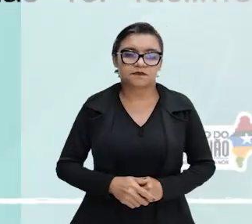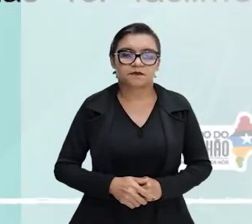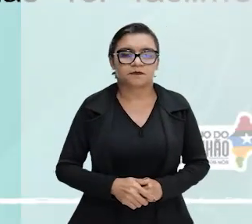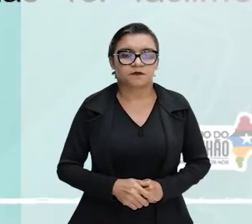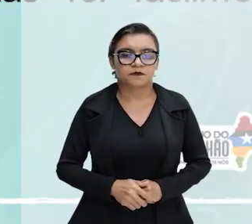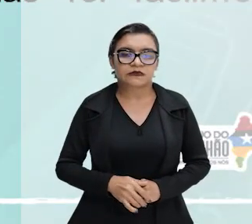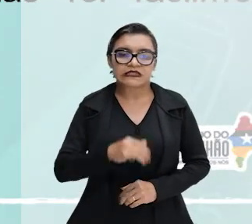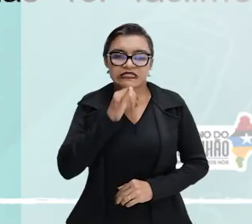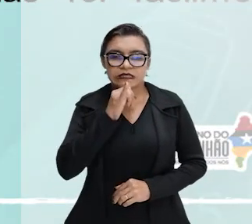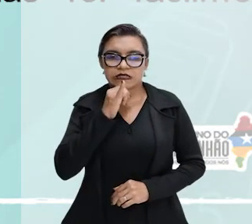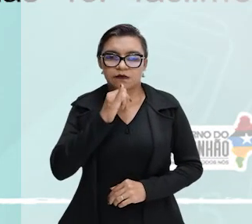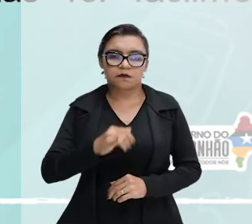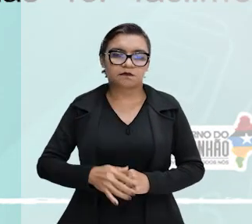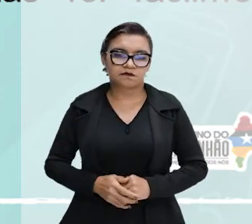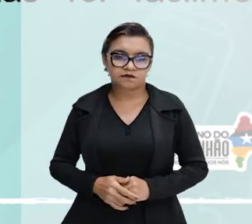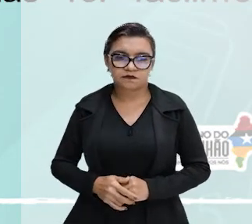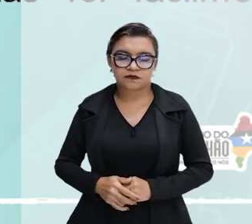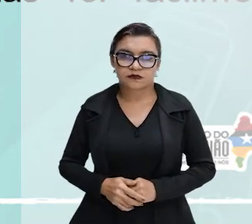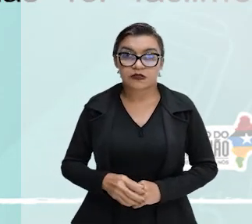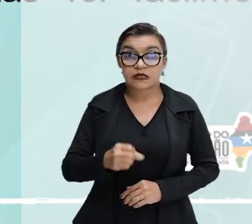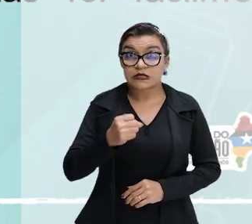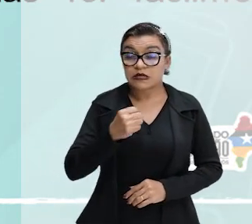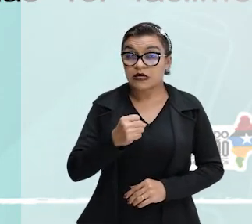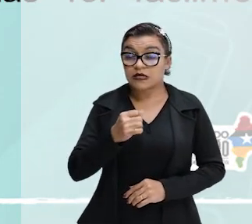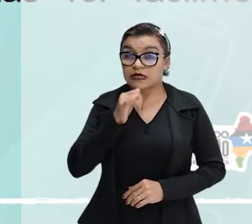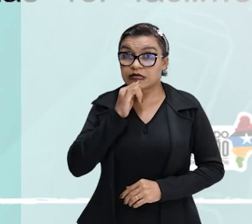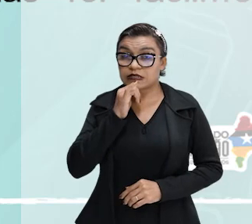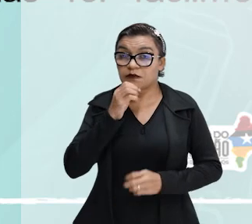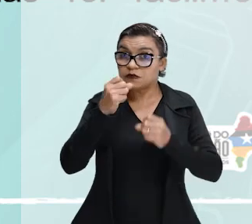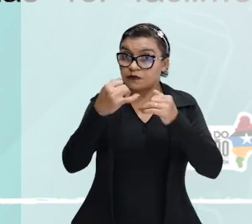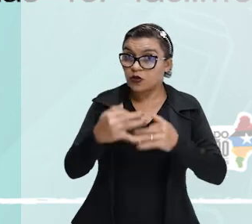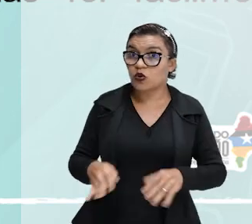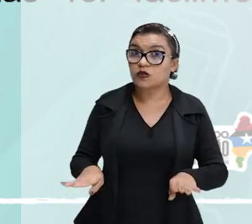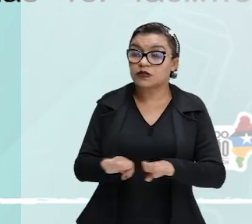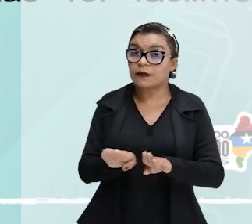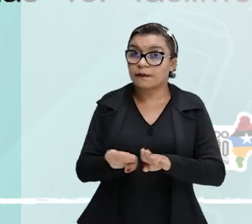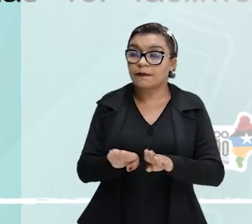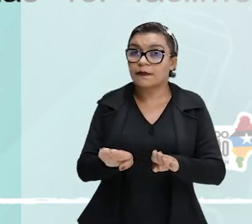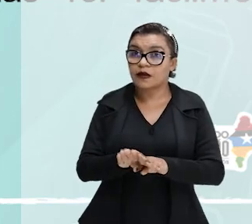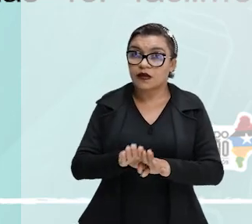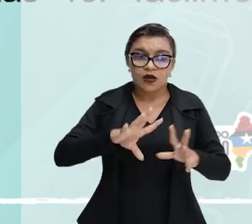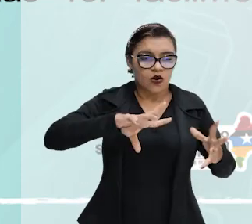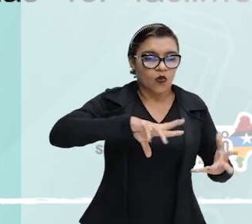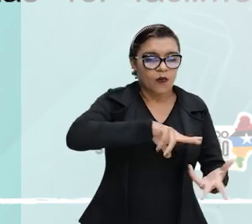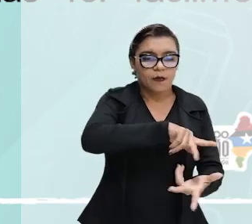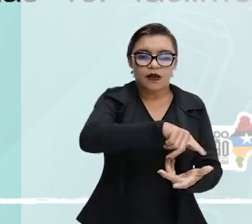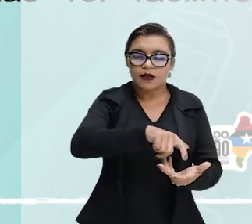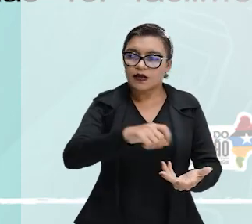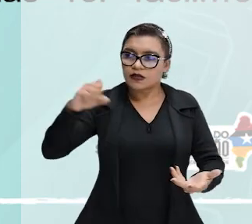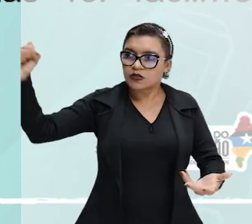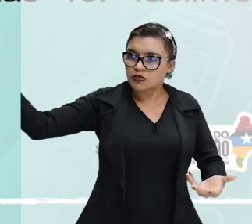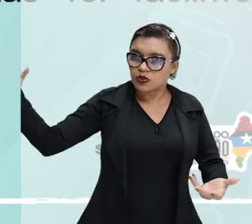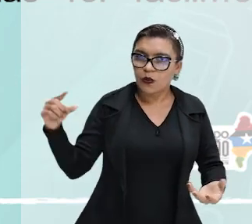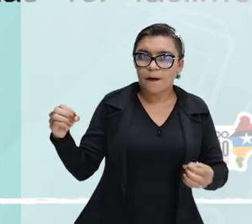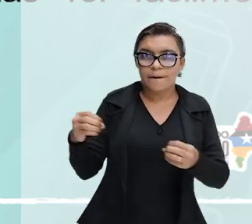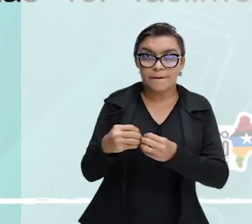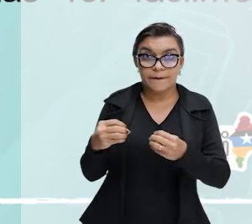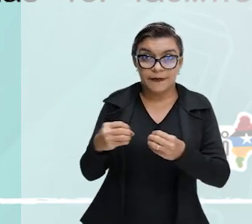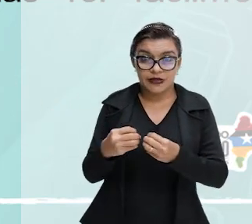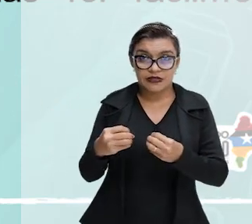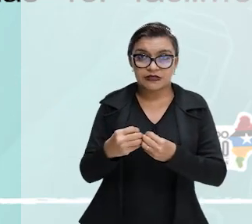Deduziu que quanto mais perto do Sol está o planeta, maior é a sua velocidade